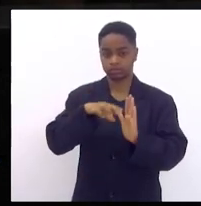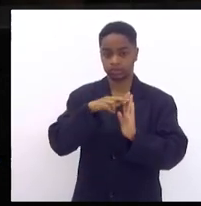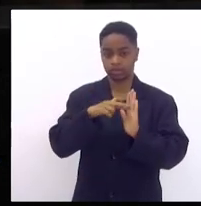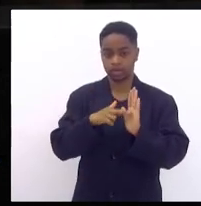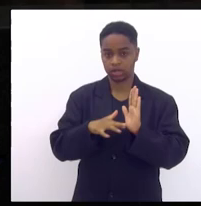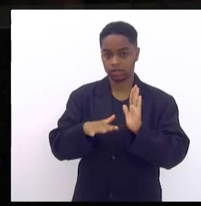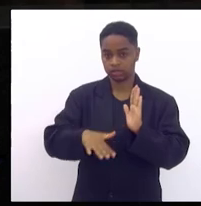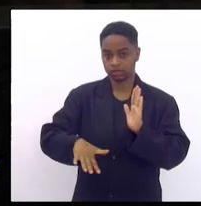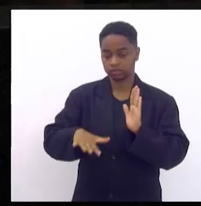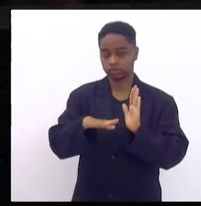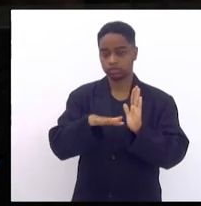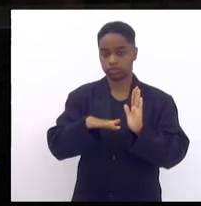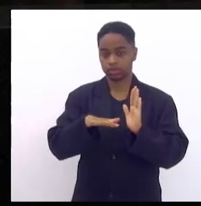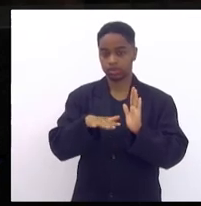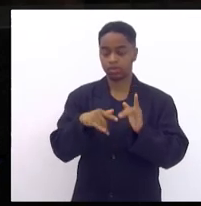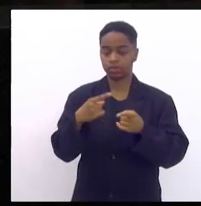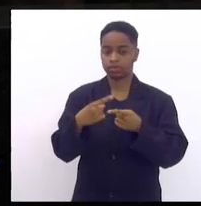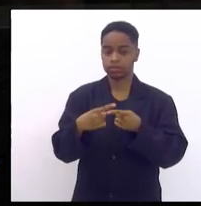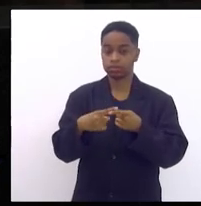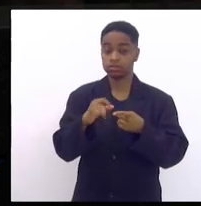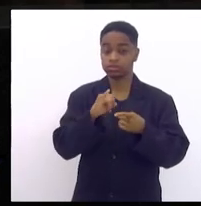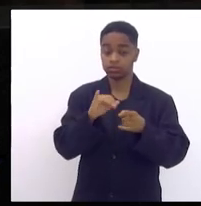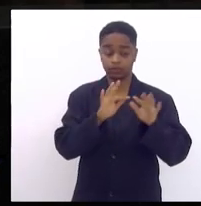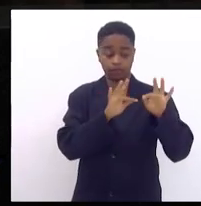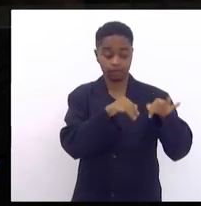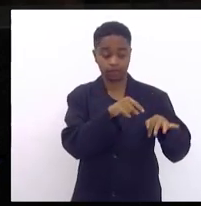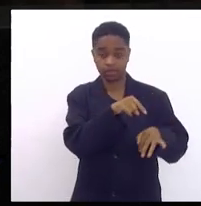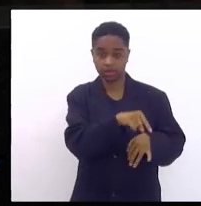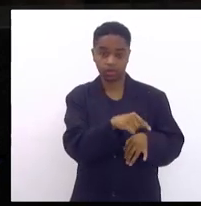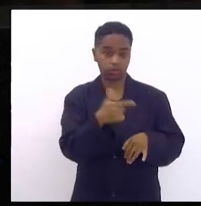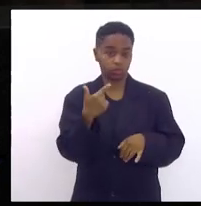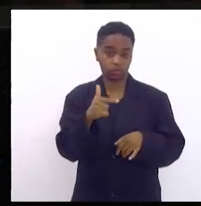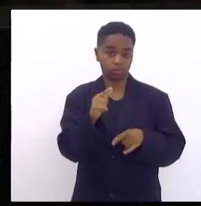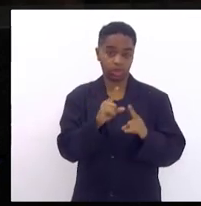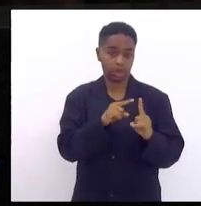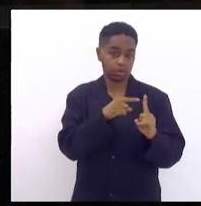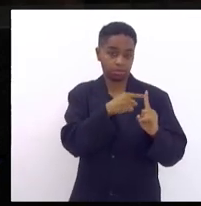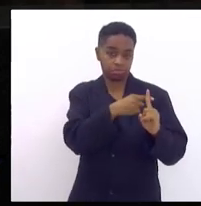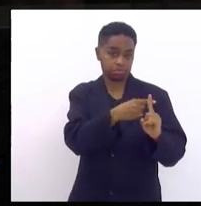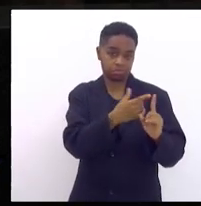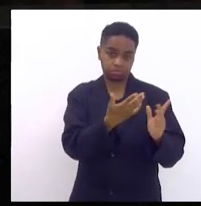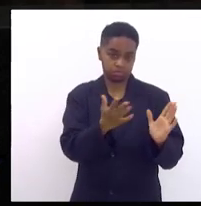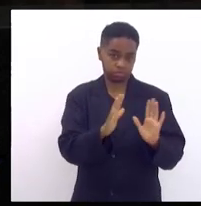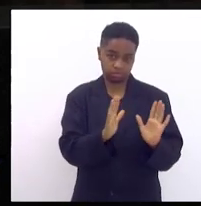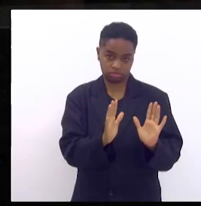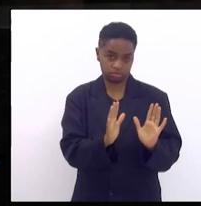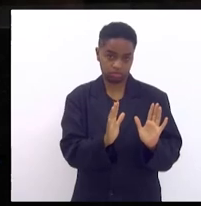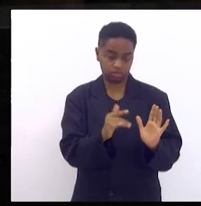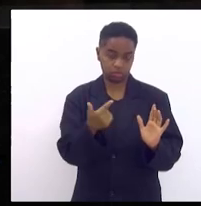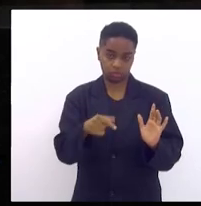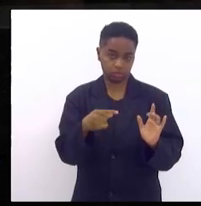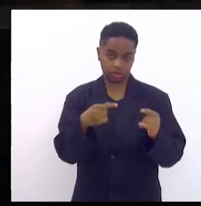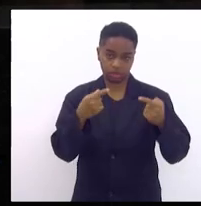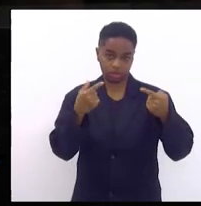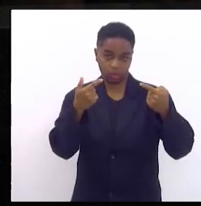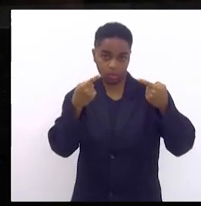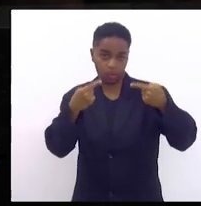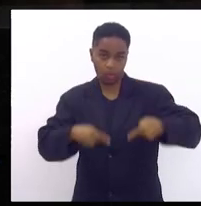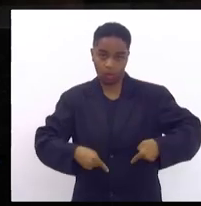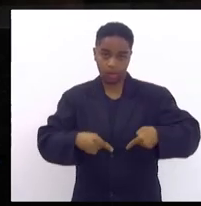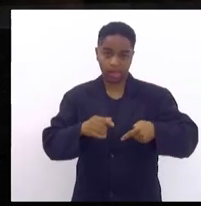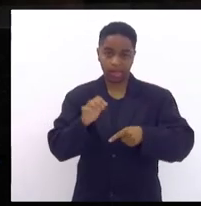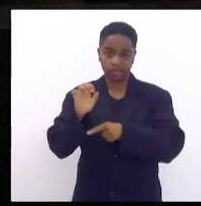porque, se é no destino, não há vantagem competitiva de um estado